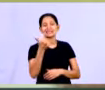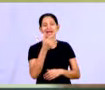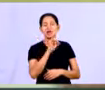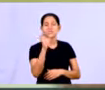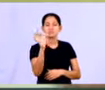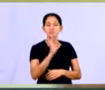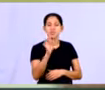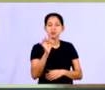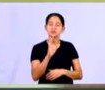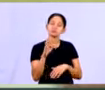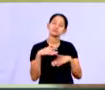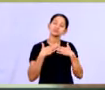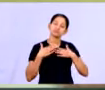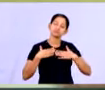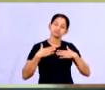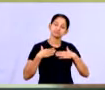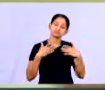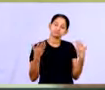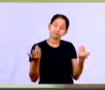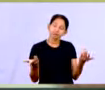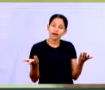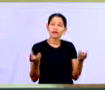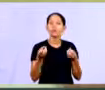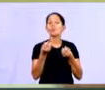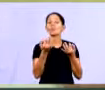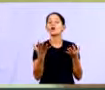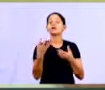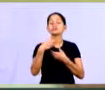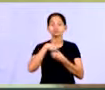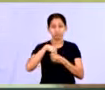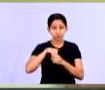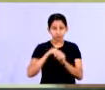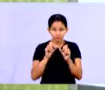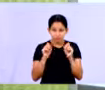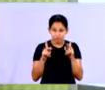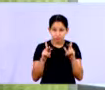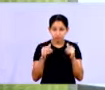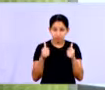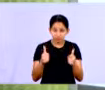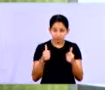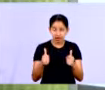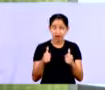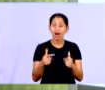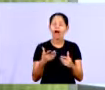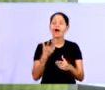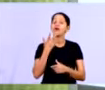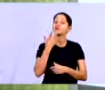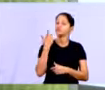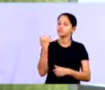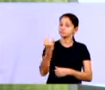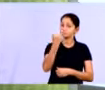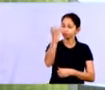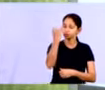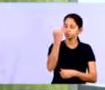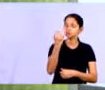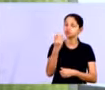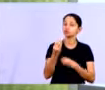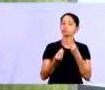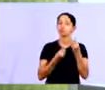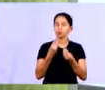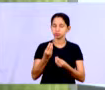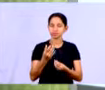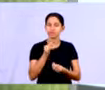tempo esses 100 mil volta para minha mão. É isso, professor? Excelente, professor. Agora sim, a Denise falou algo